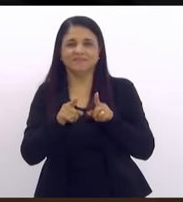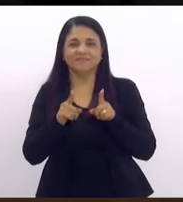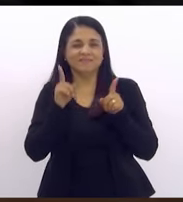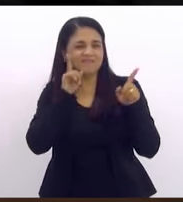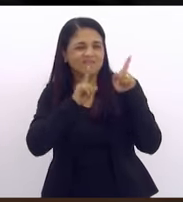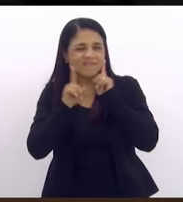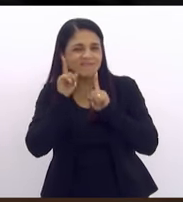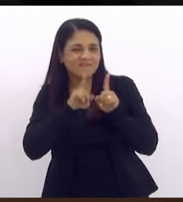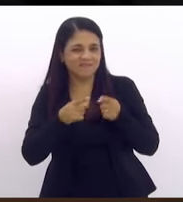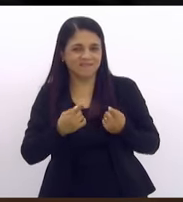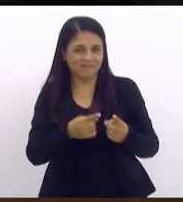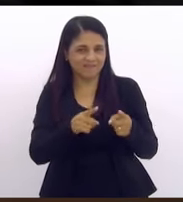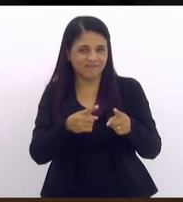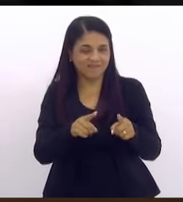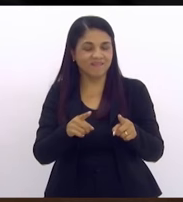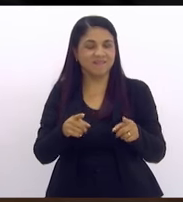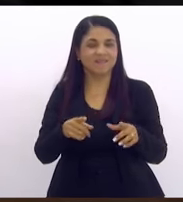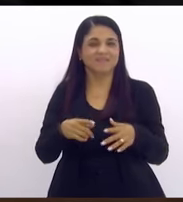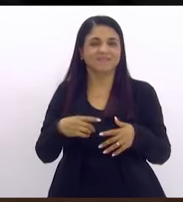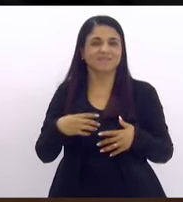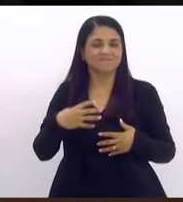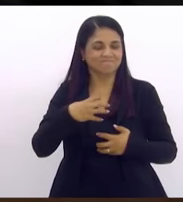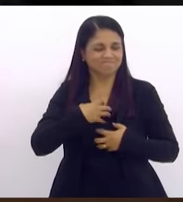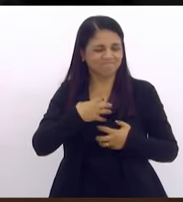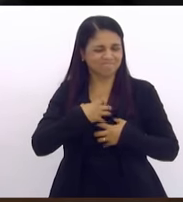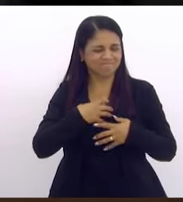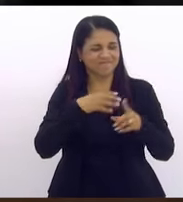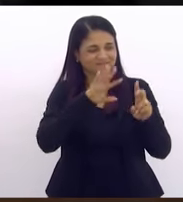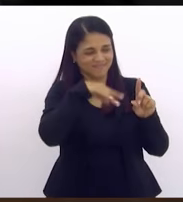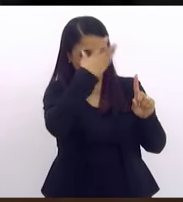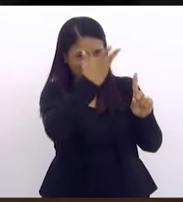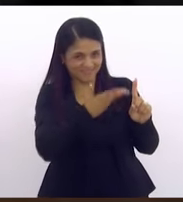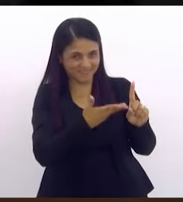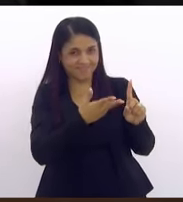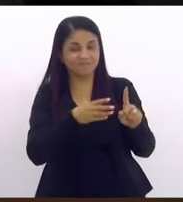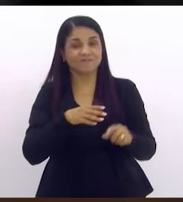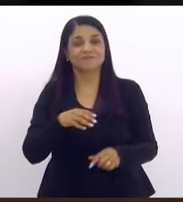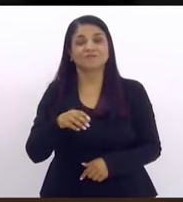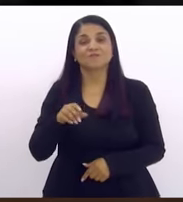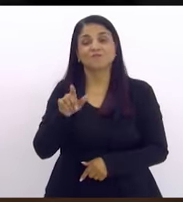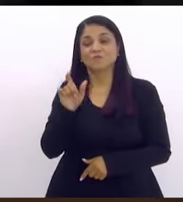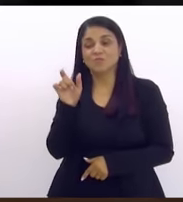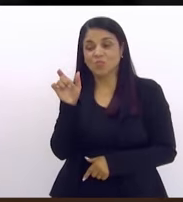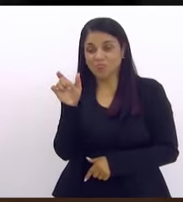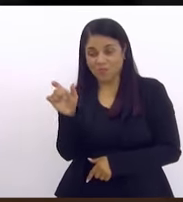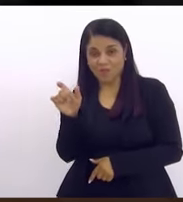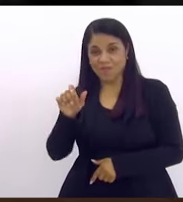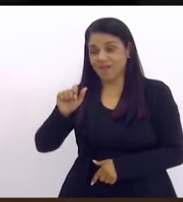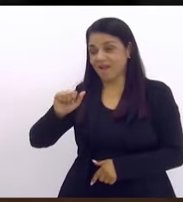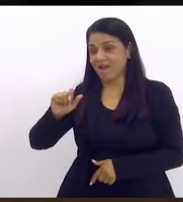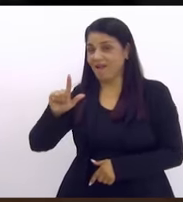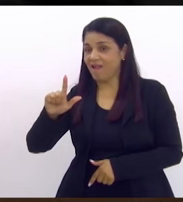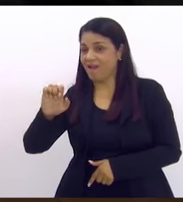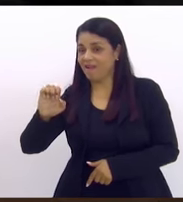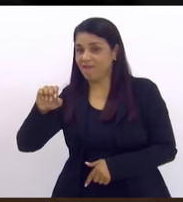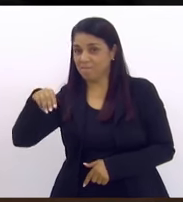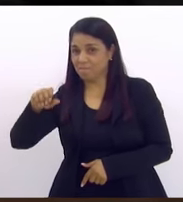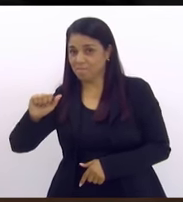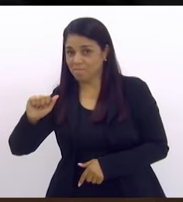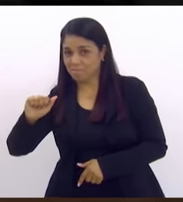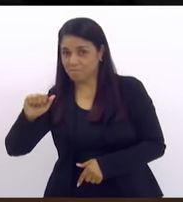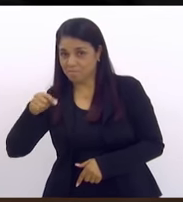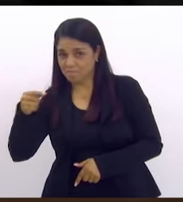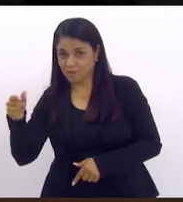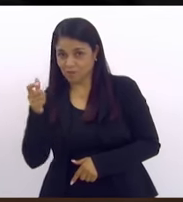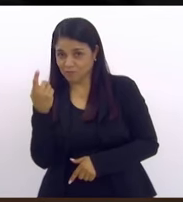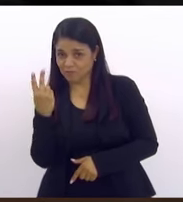jocosamente a manifestação do nosso homenageado cujo sobrenome é alemão a complexidade de mundo